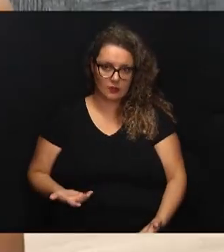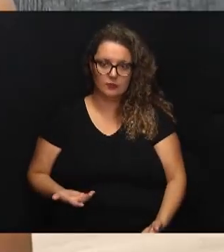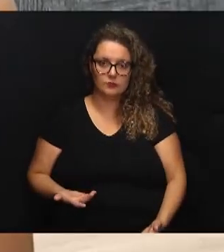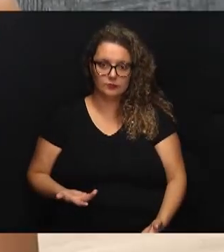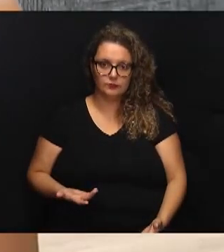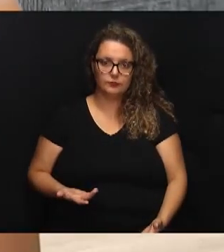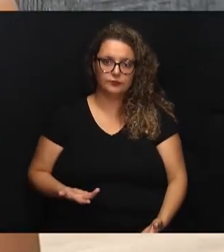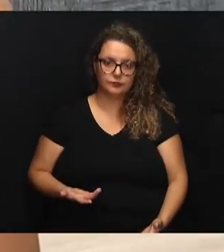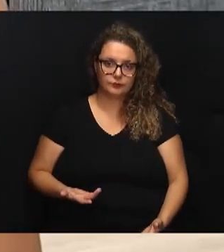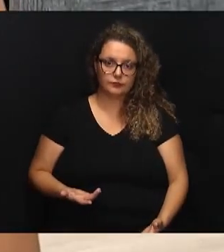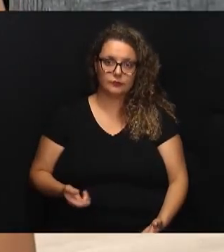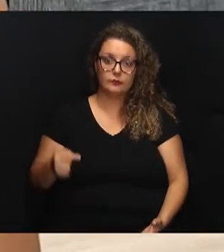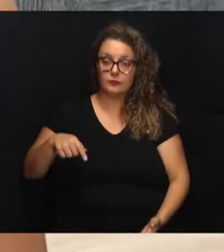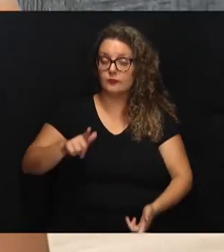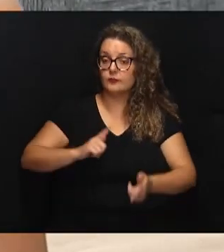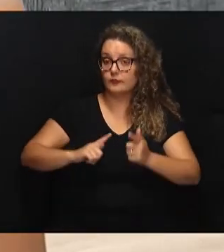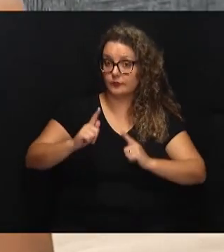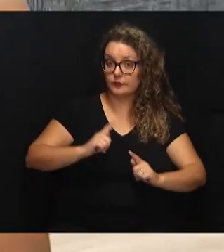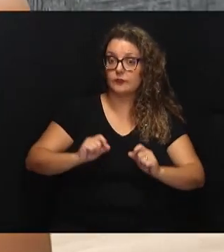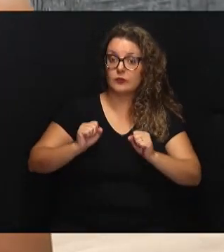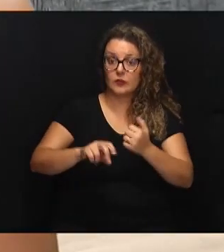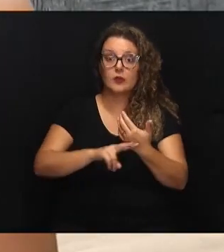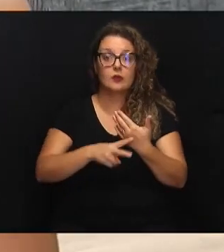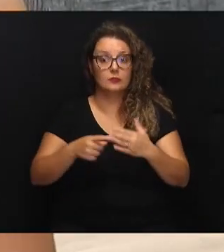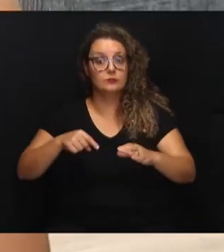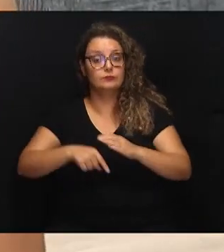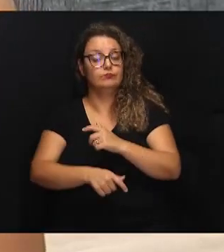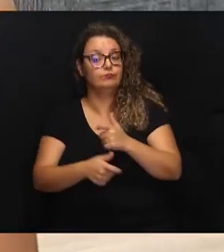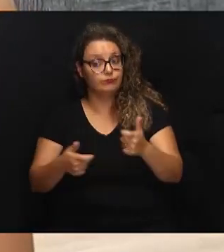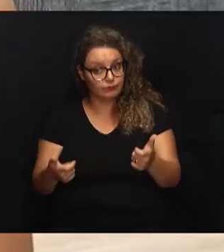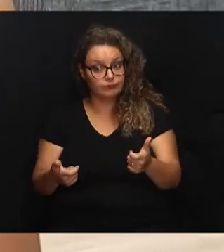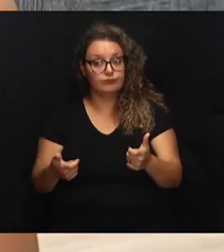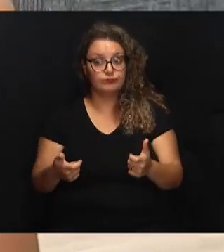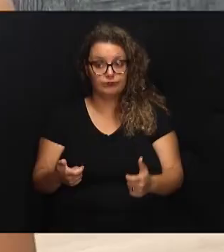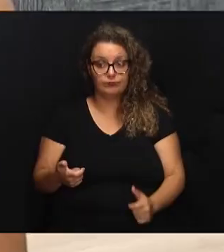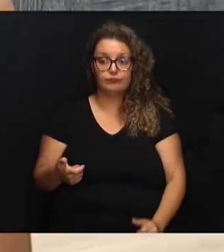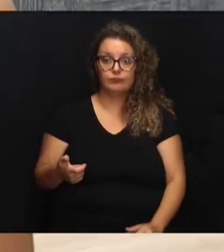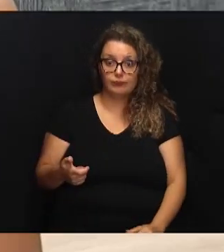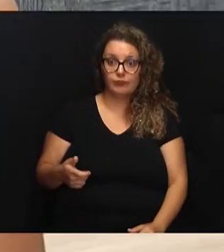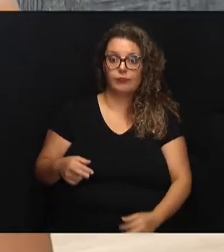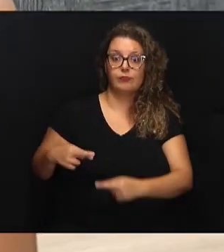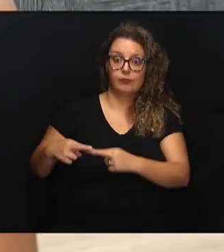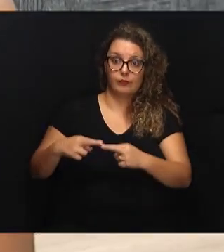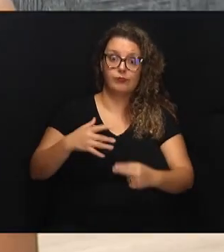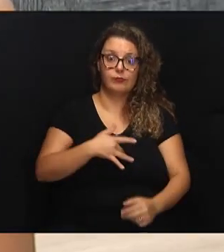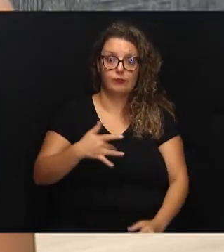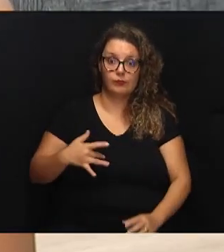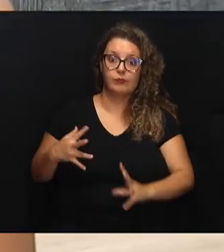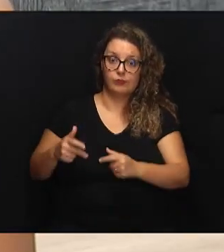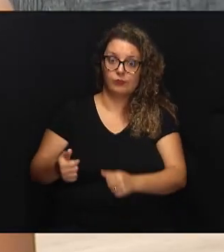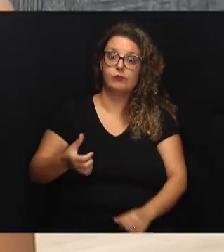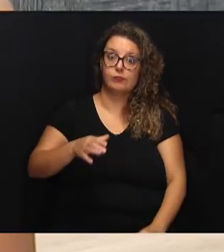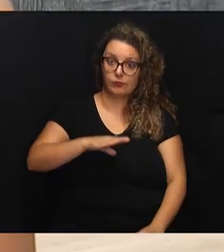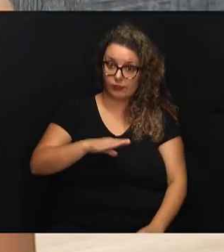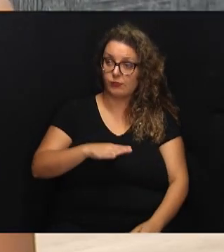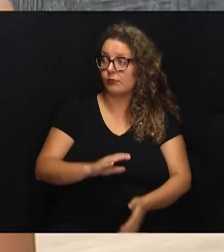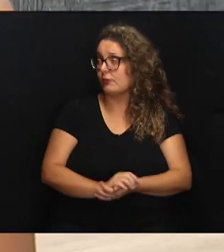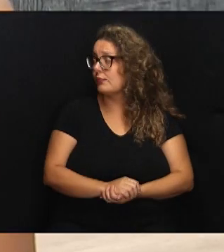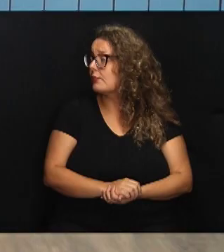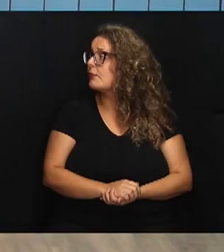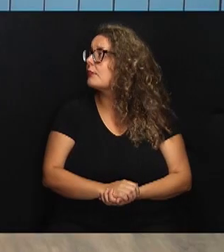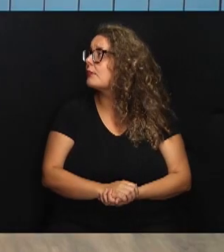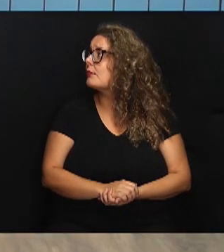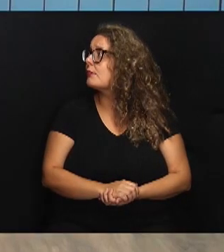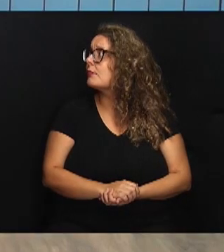qualquer alteração nessa gestão pode impactar profundamente a rede de saúde pública de todas essas cidades.